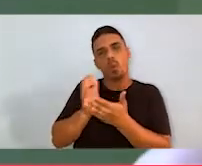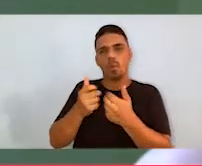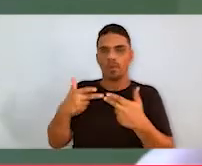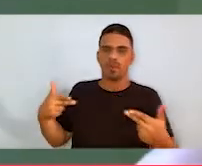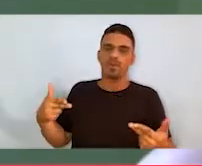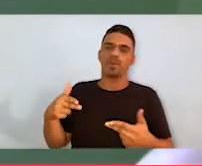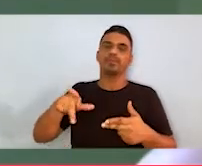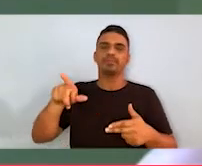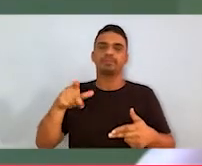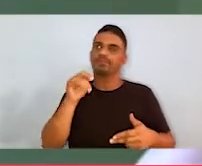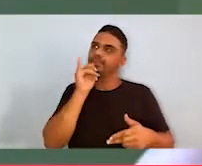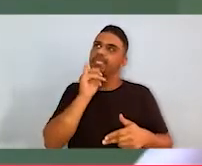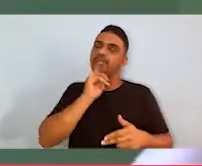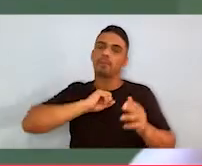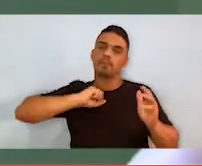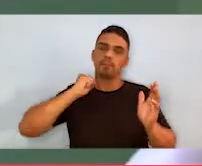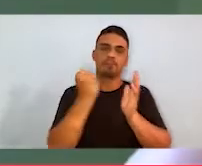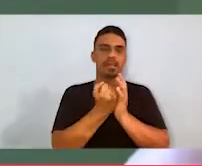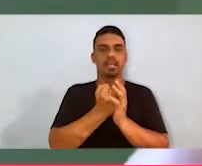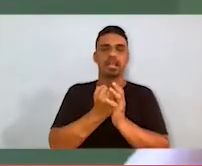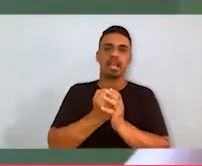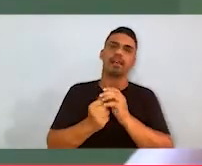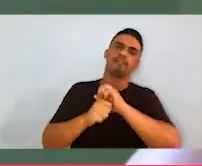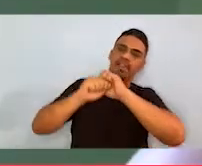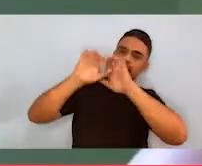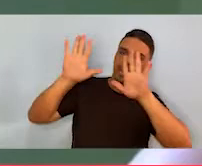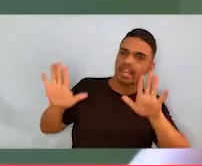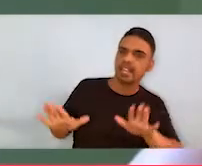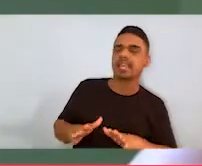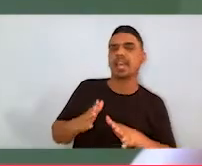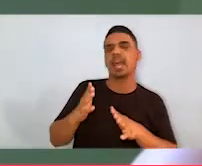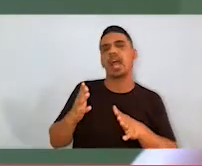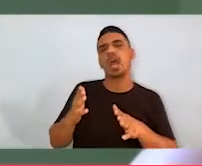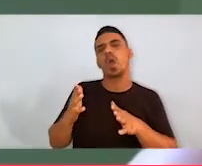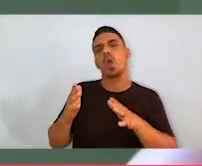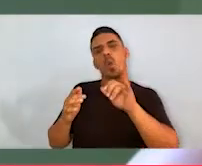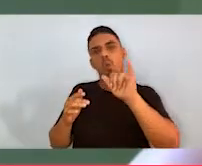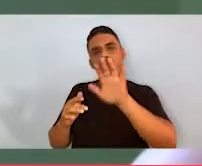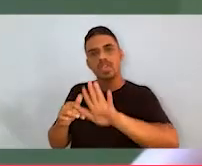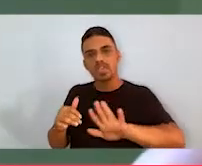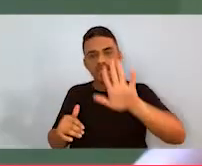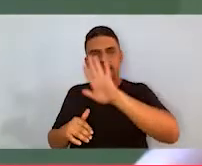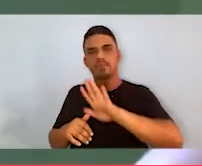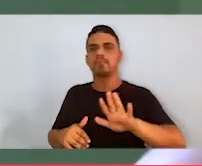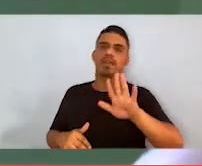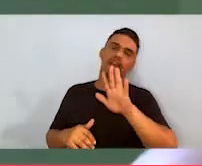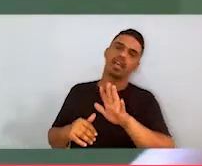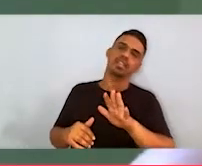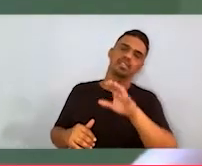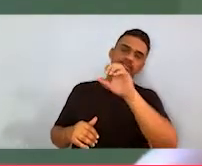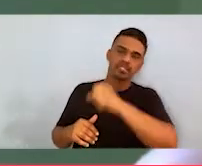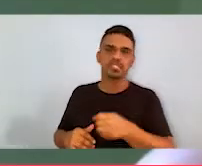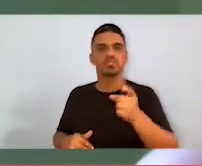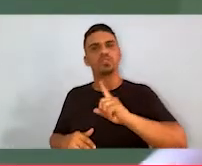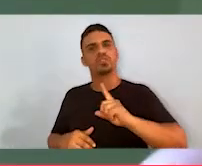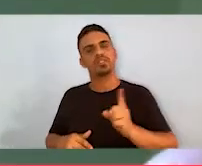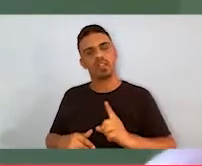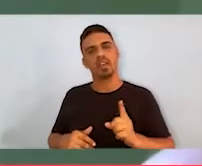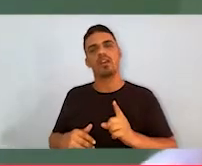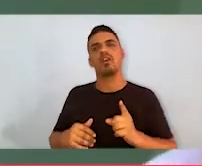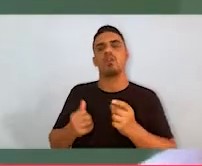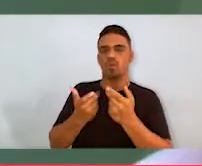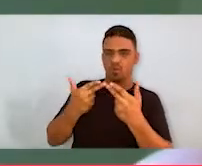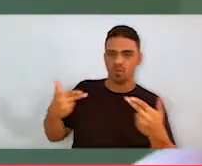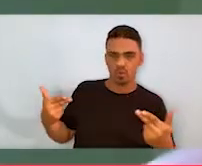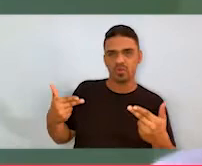de você poder marcar se você vai clarear totalmente uma imagem num frame para o outro, fazer algumas automações